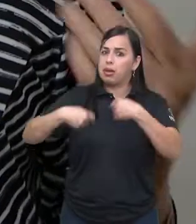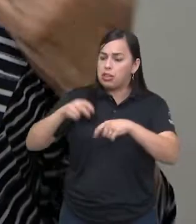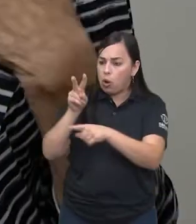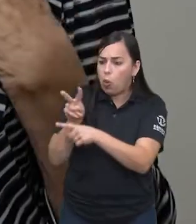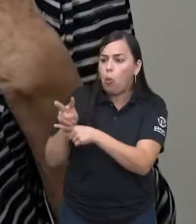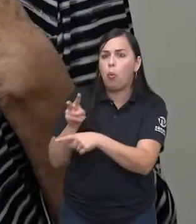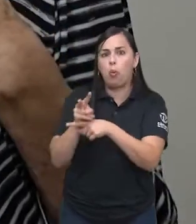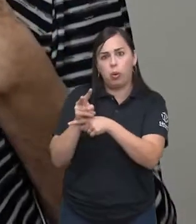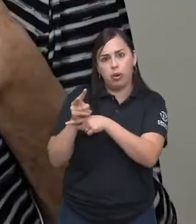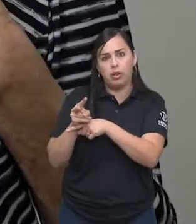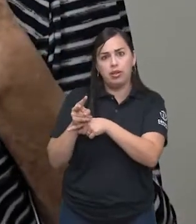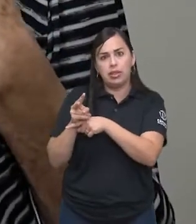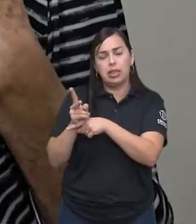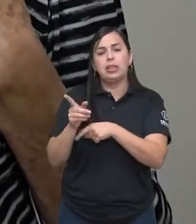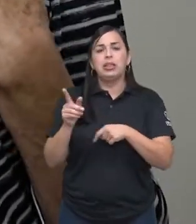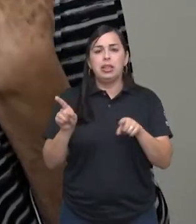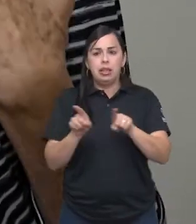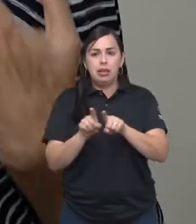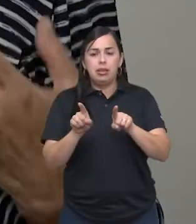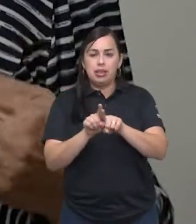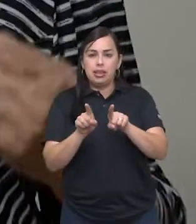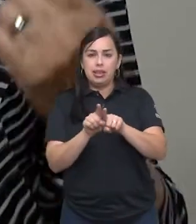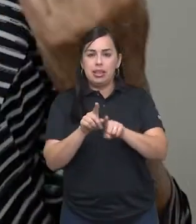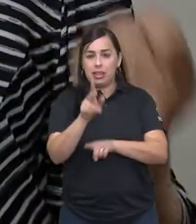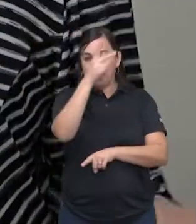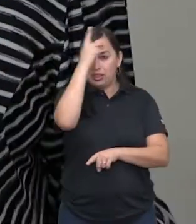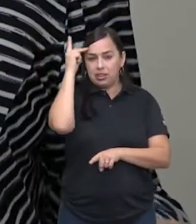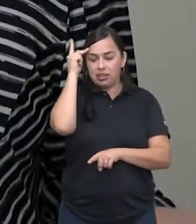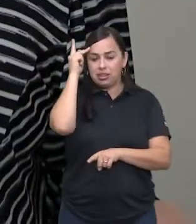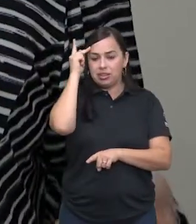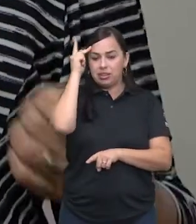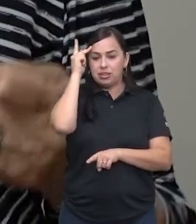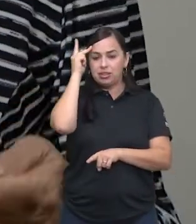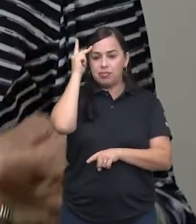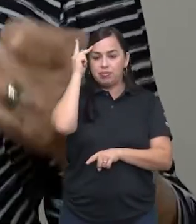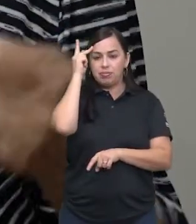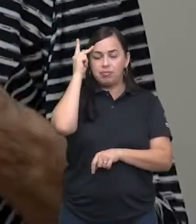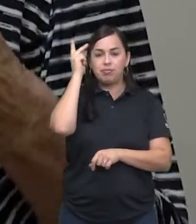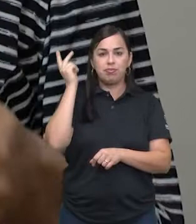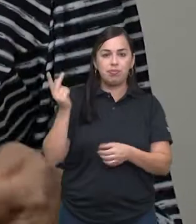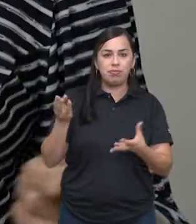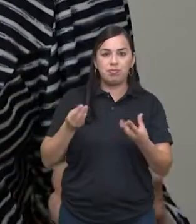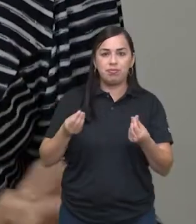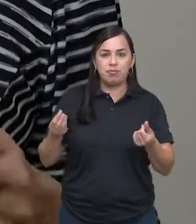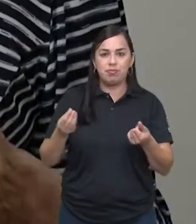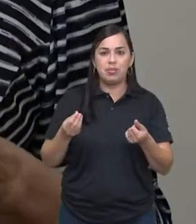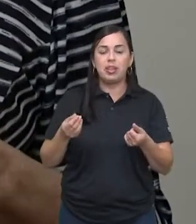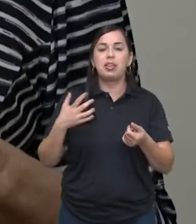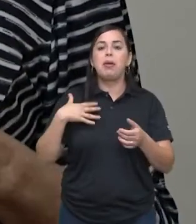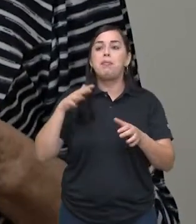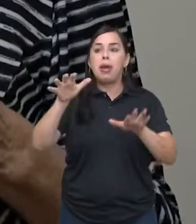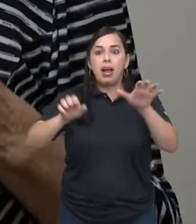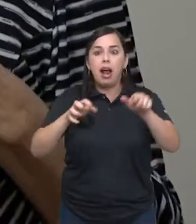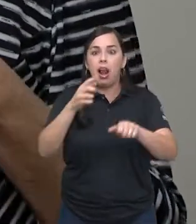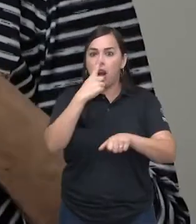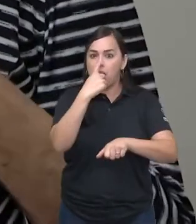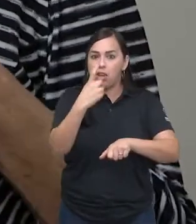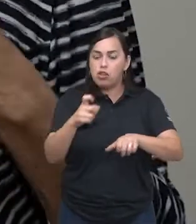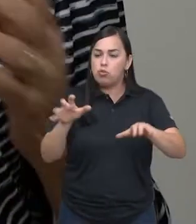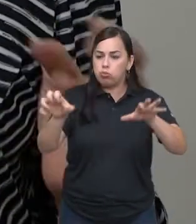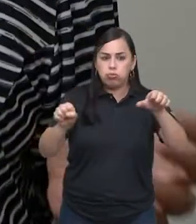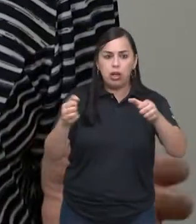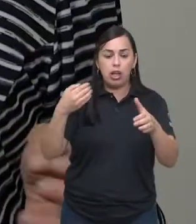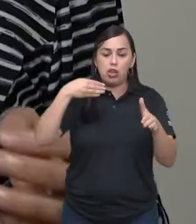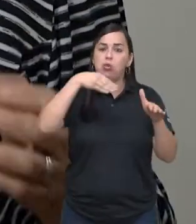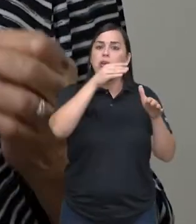a gente mesmo, enquanto pessoa, enquanto munícipe, né, está catando as vasilhames aí nas ruas. Então